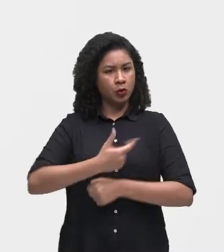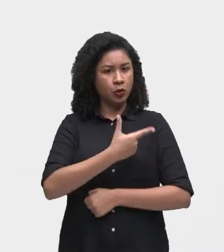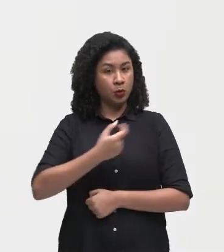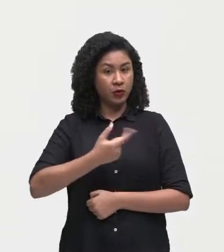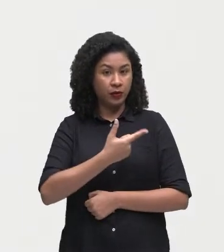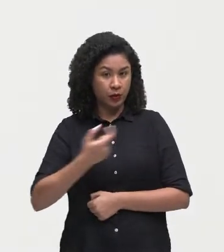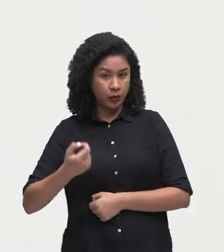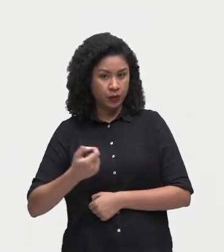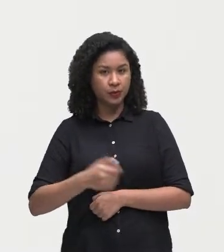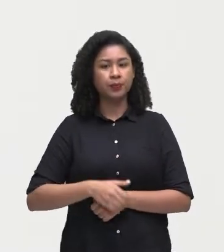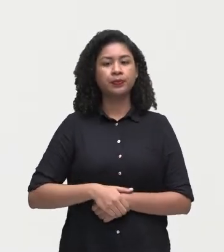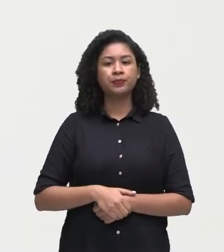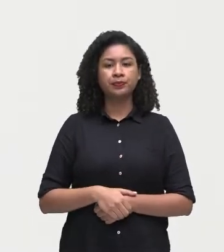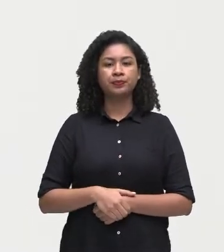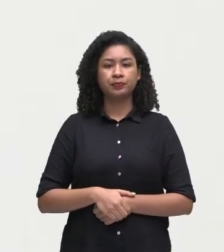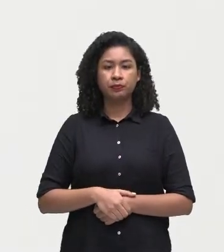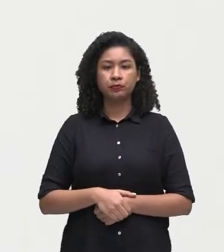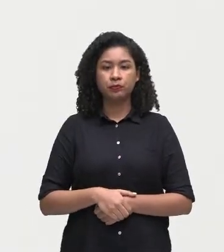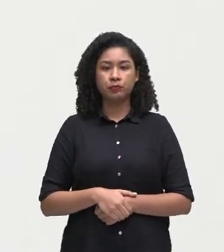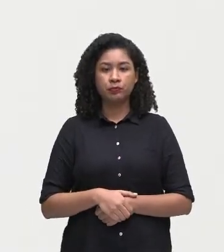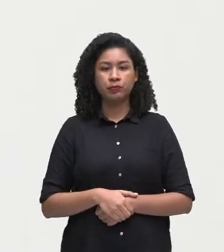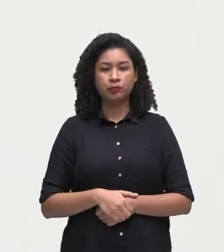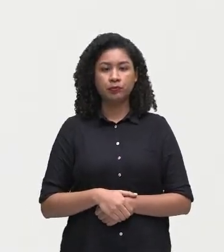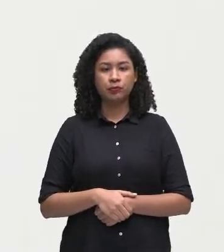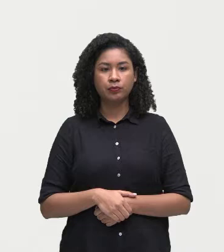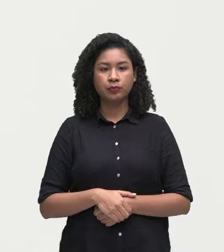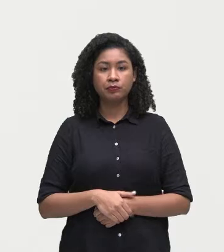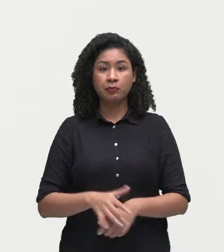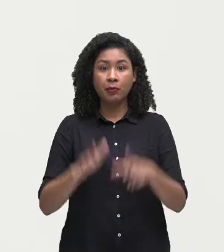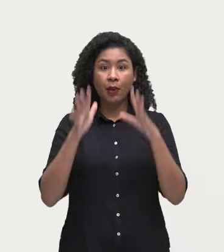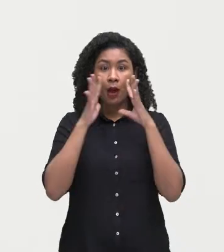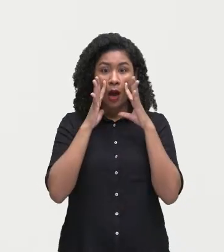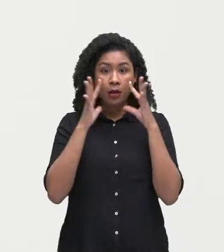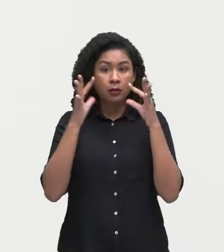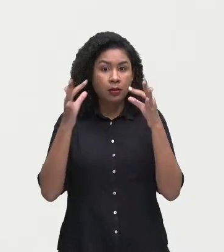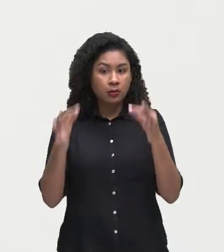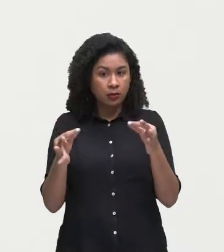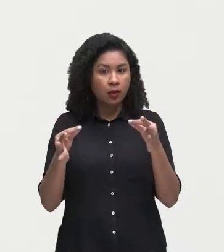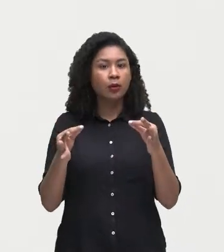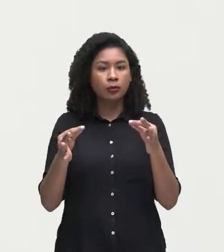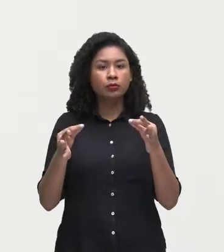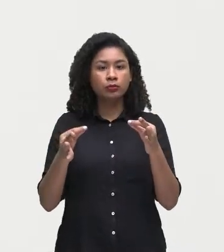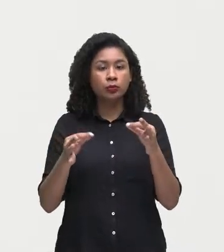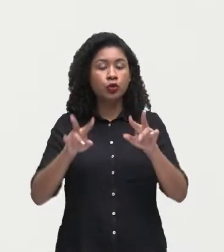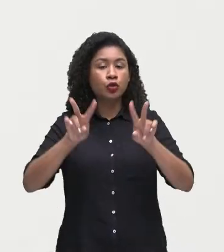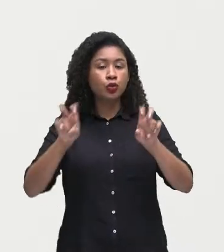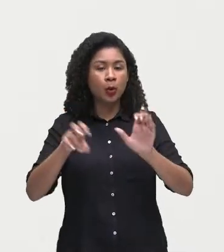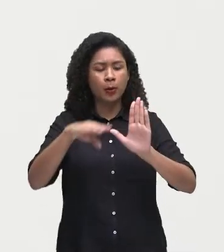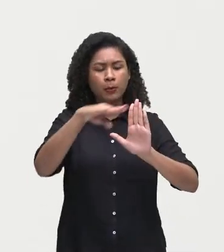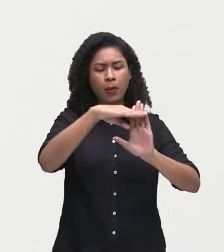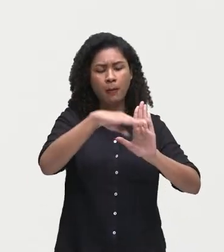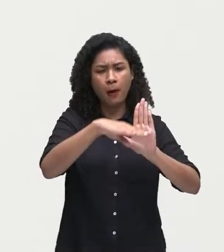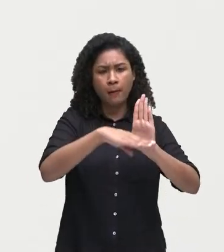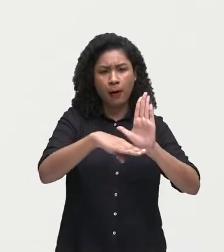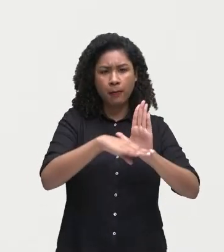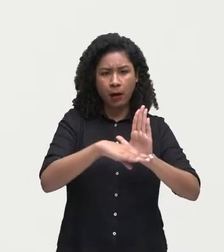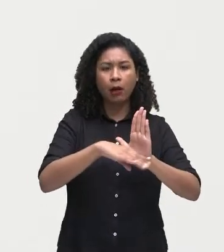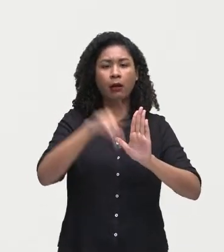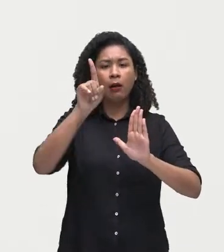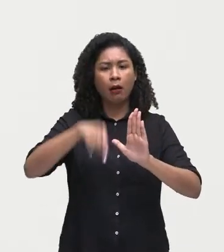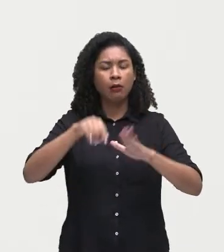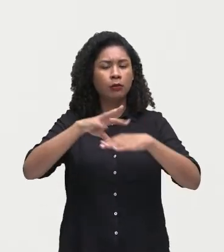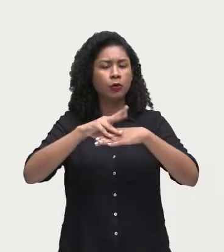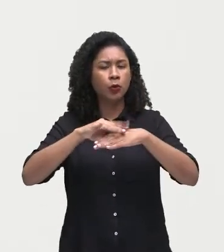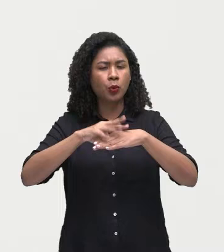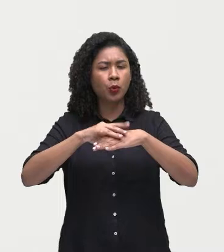gente. Atente para as seguintes afirmações sobre a epidemia que assolou a Europa na